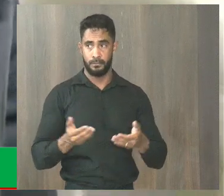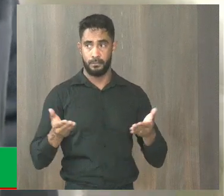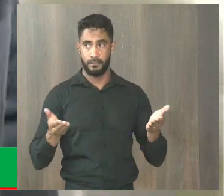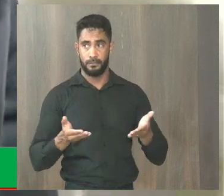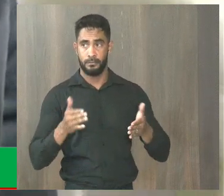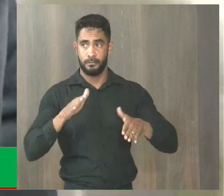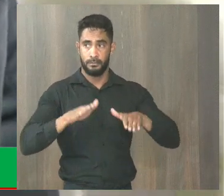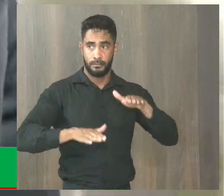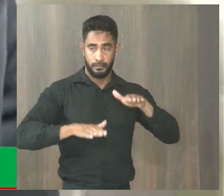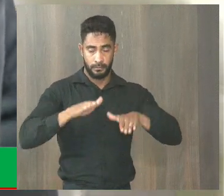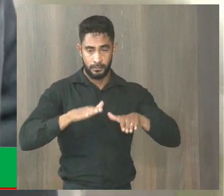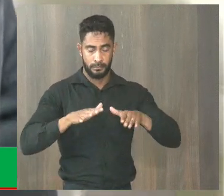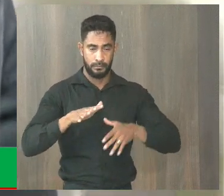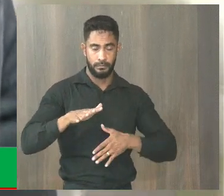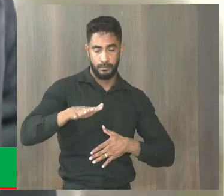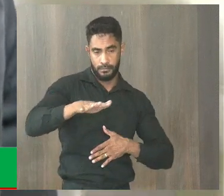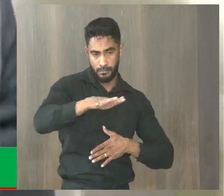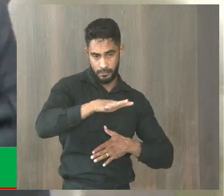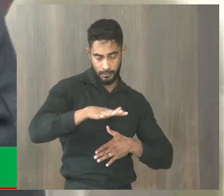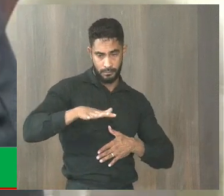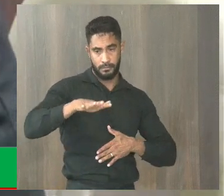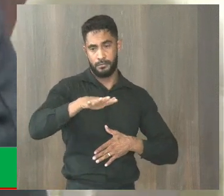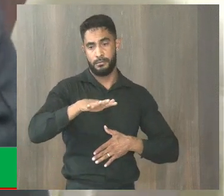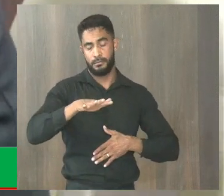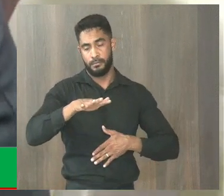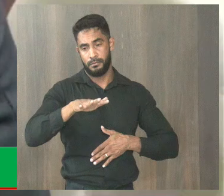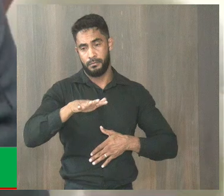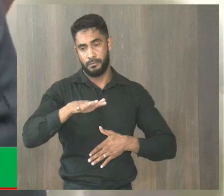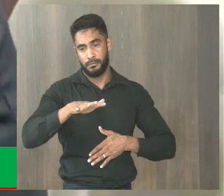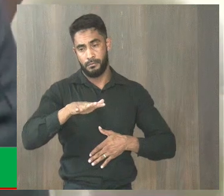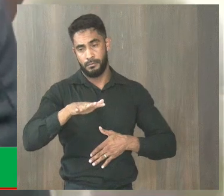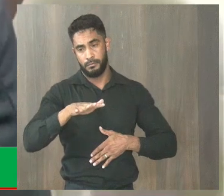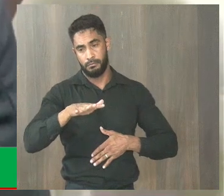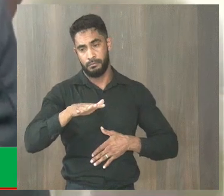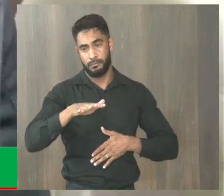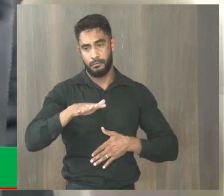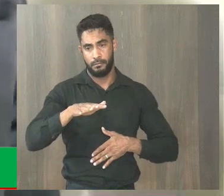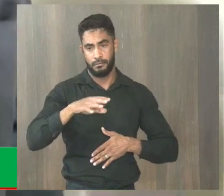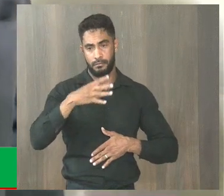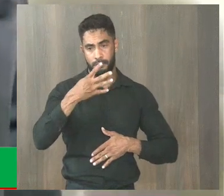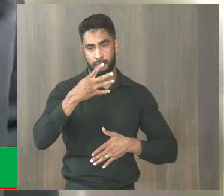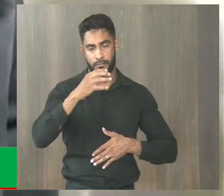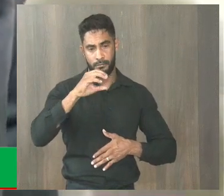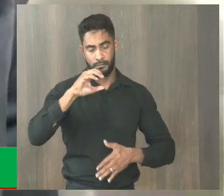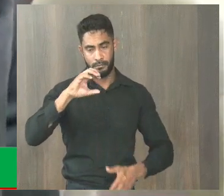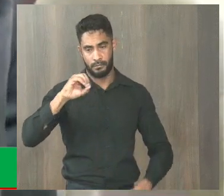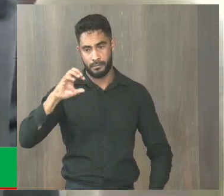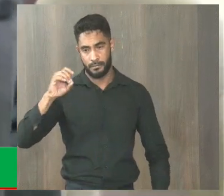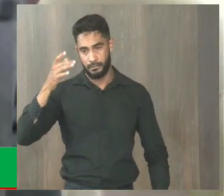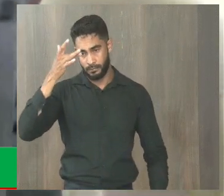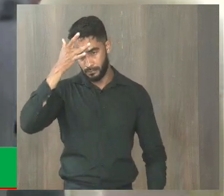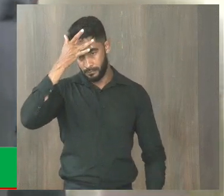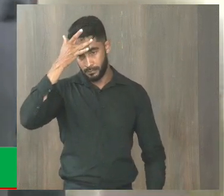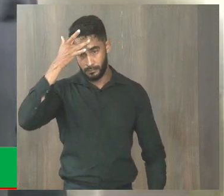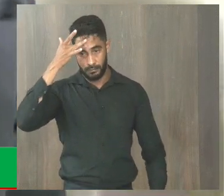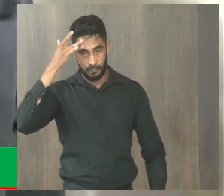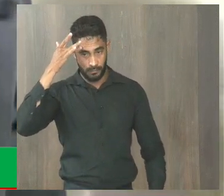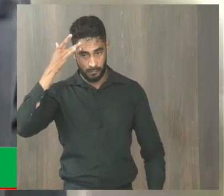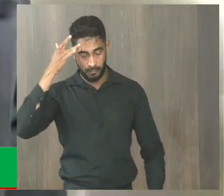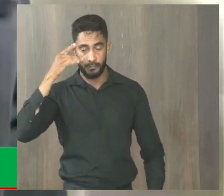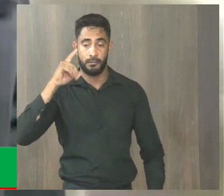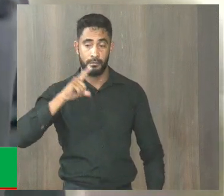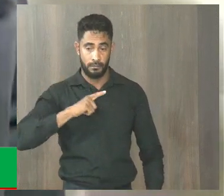vezes, ele tem um espaço onde ocupa mais de 400 pessoas e tem dia que o senhor não